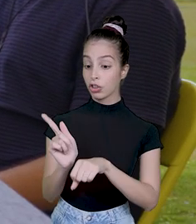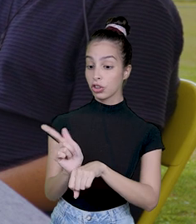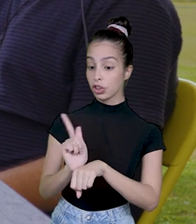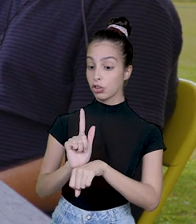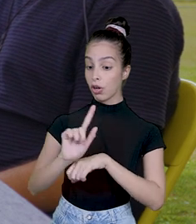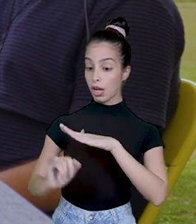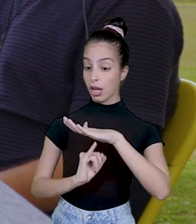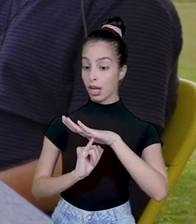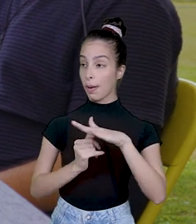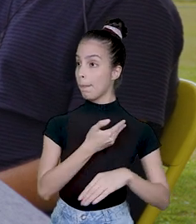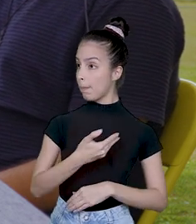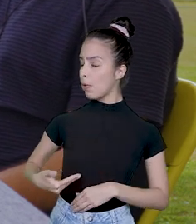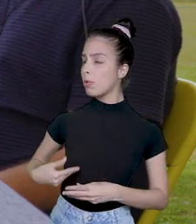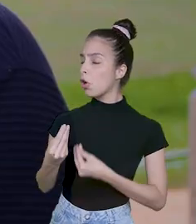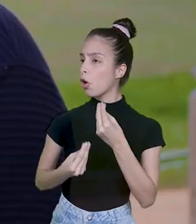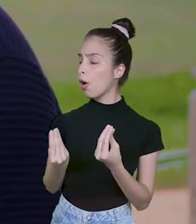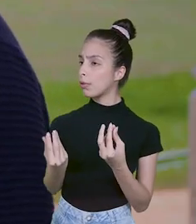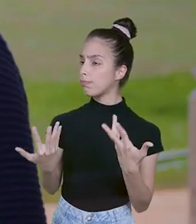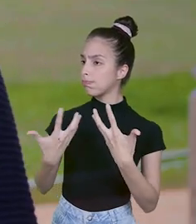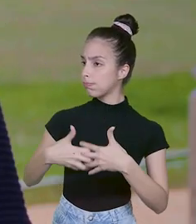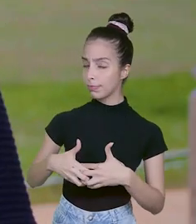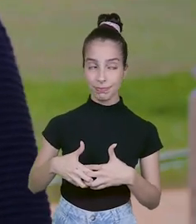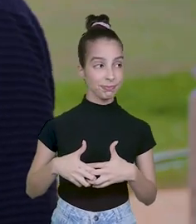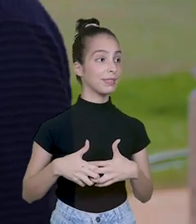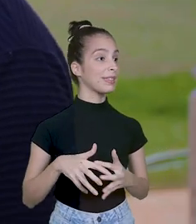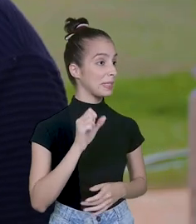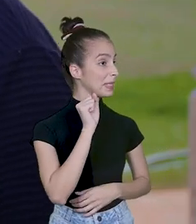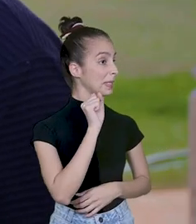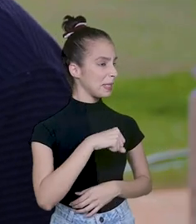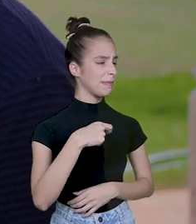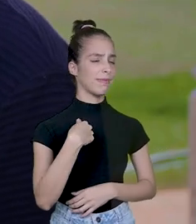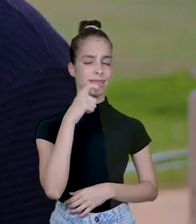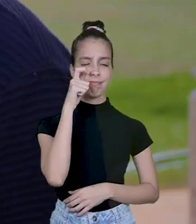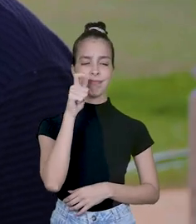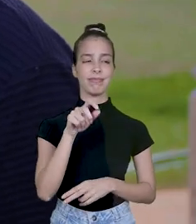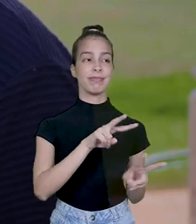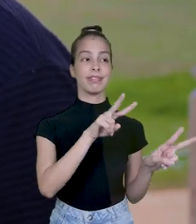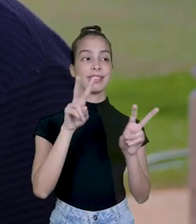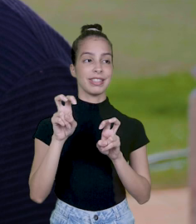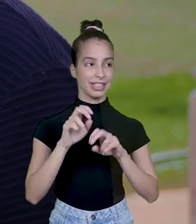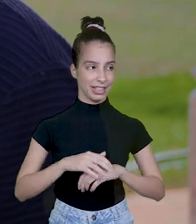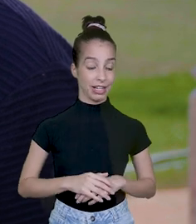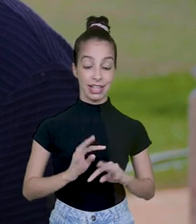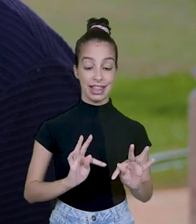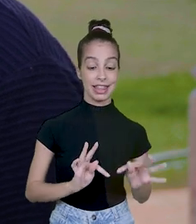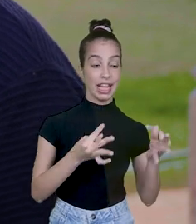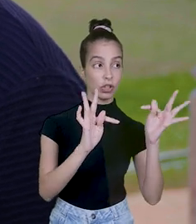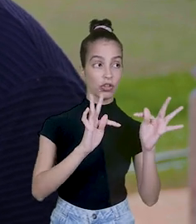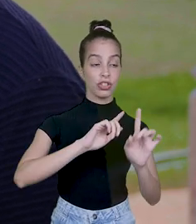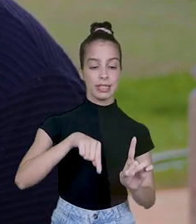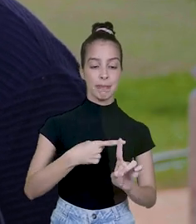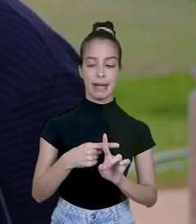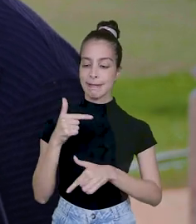gestor de uma instituição pública sim eh eu tenho muito interesse nesse nessa temática de eficiência e produtividade